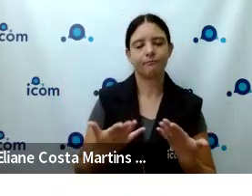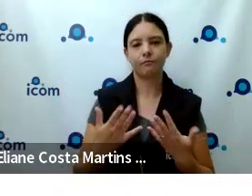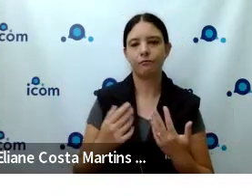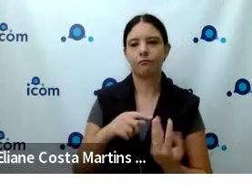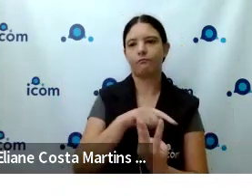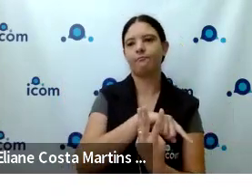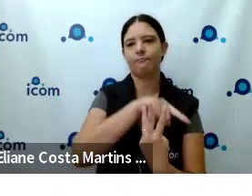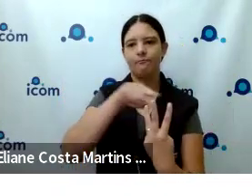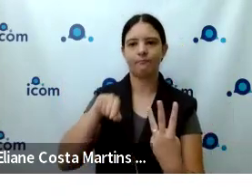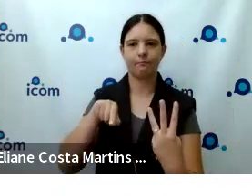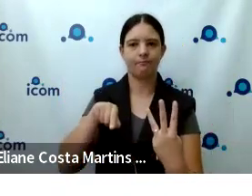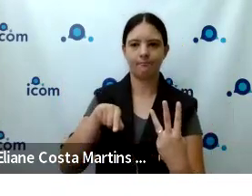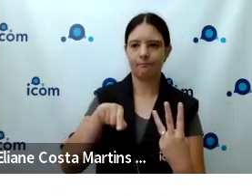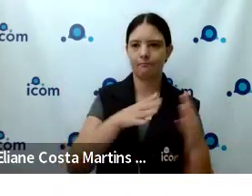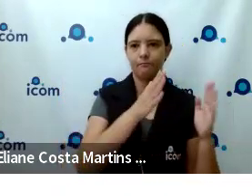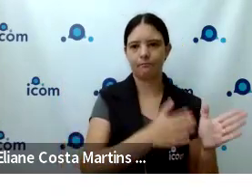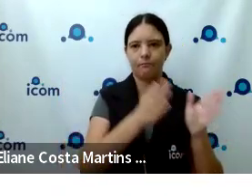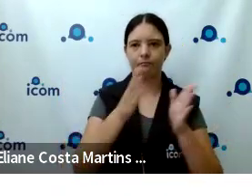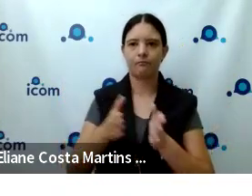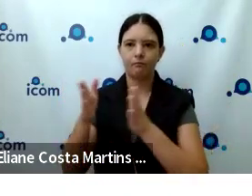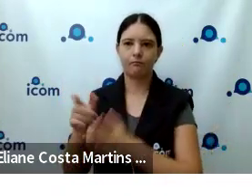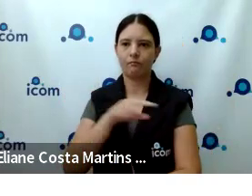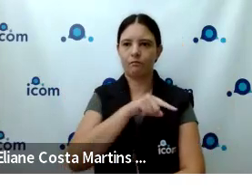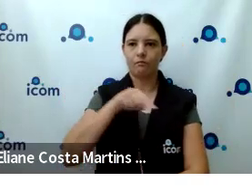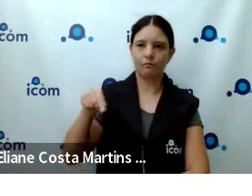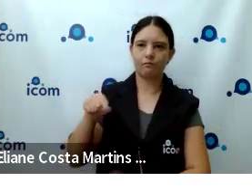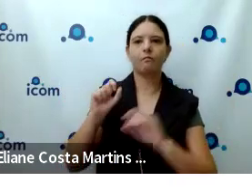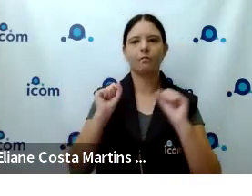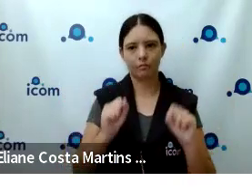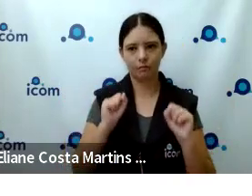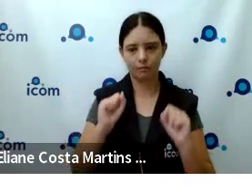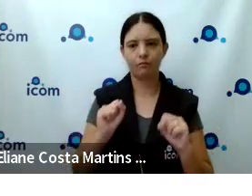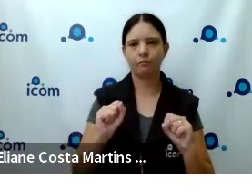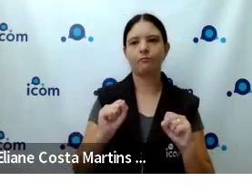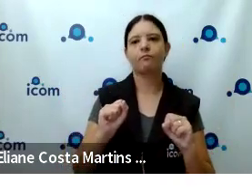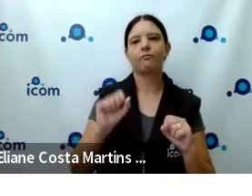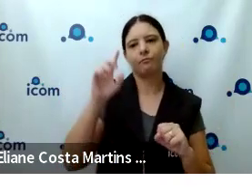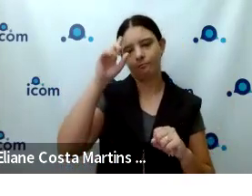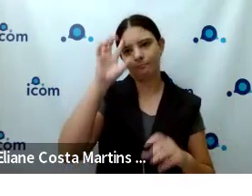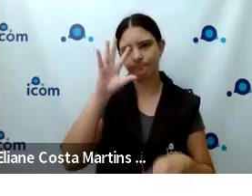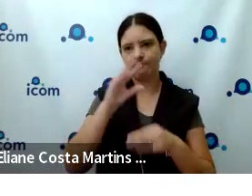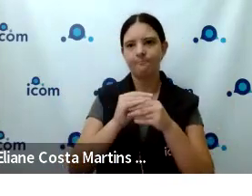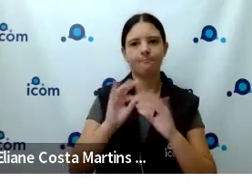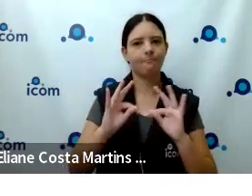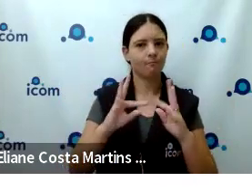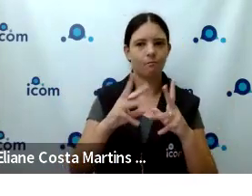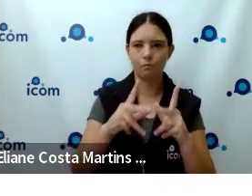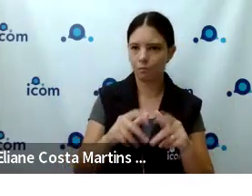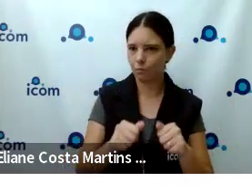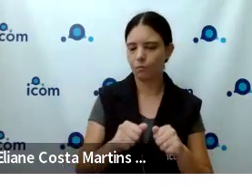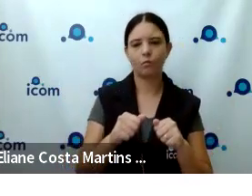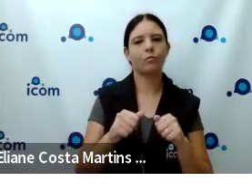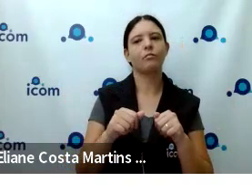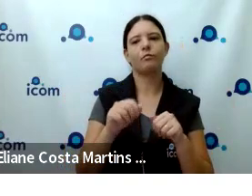todas essas instâncias, existe a possibilidade de cognição plena, ou seja, toda a matéria objeto da